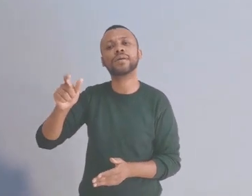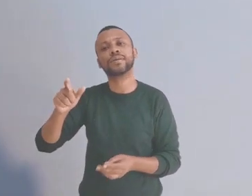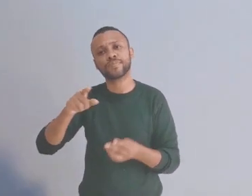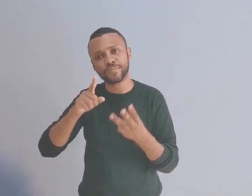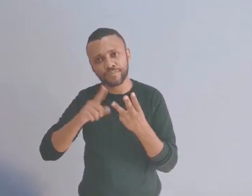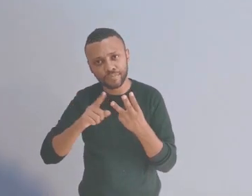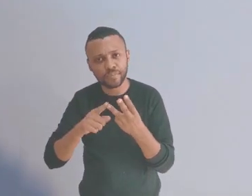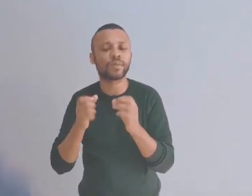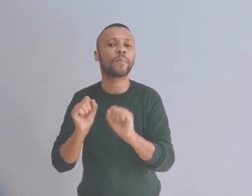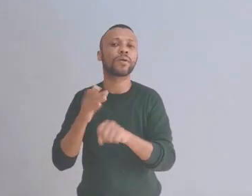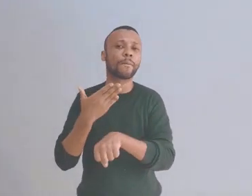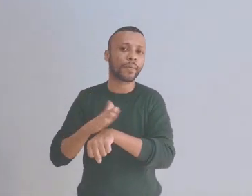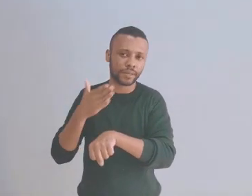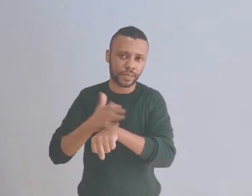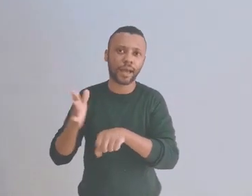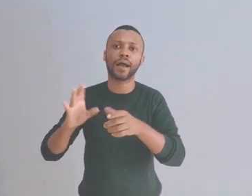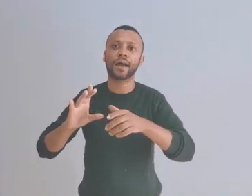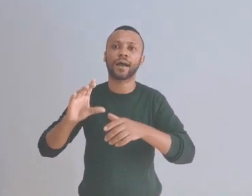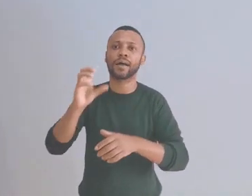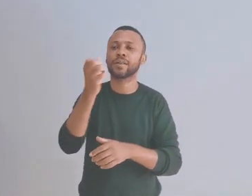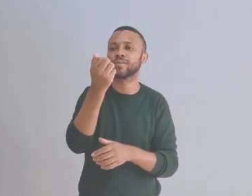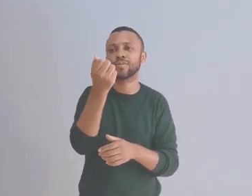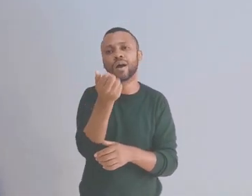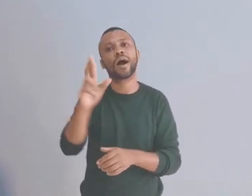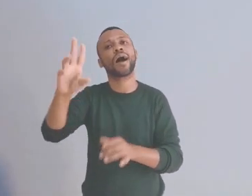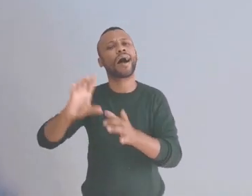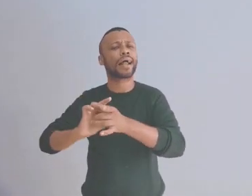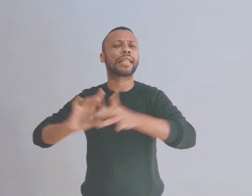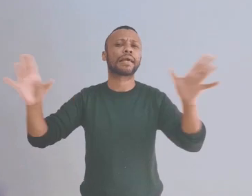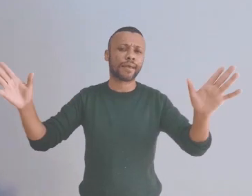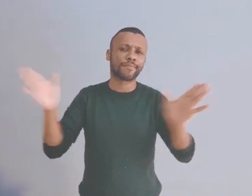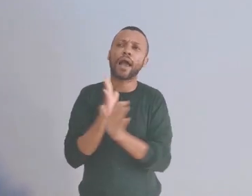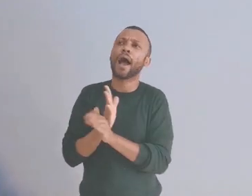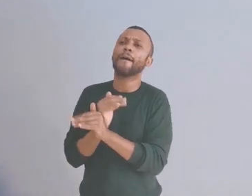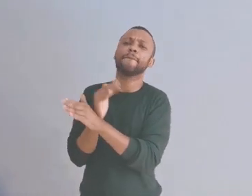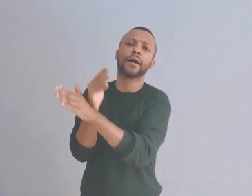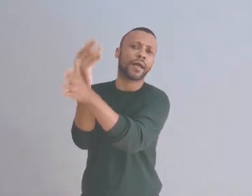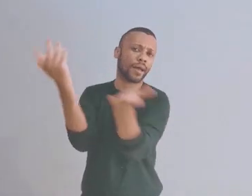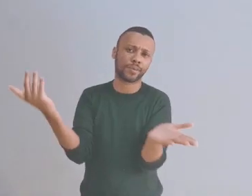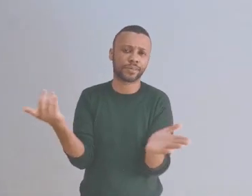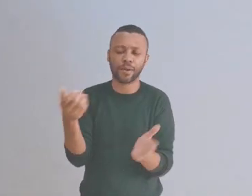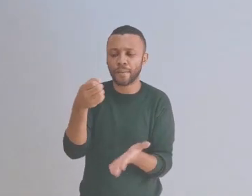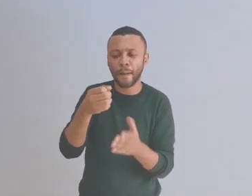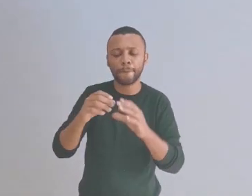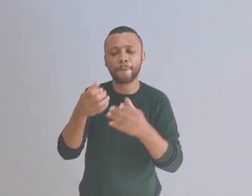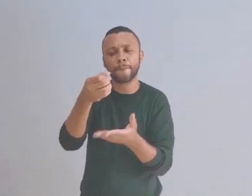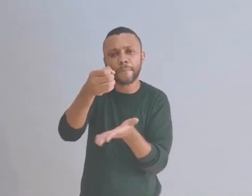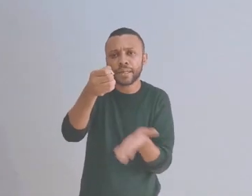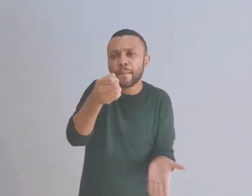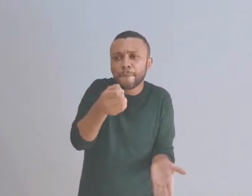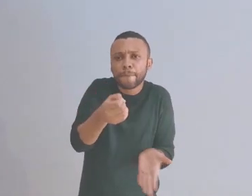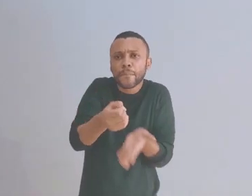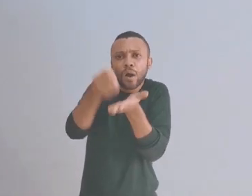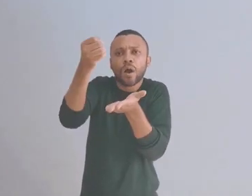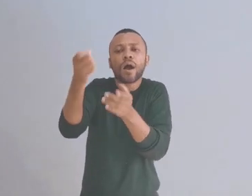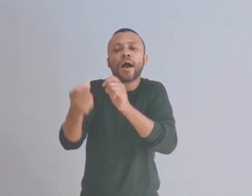pode praticar no ar livre, não tem essa preocupação da trajetória da peteca, é uma peteca toda desenvolvida para o vento,